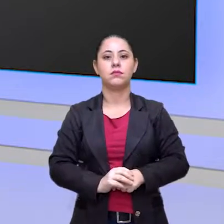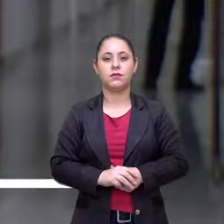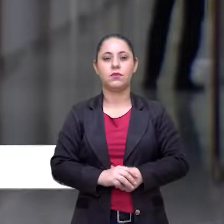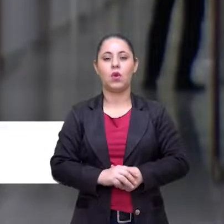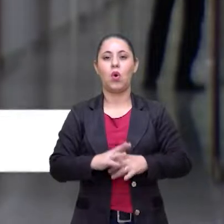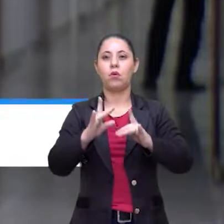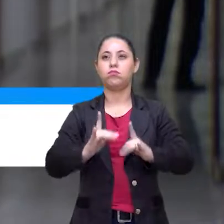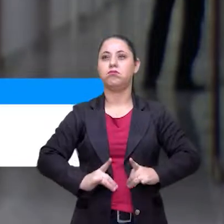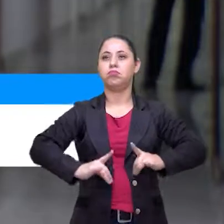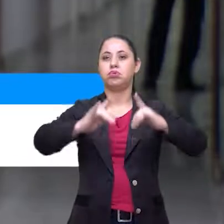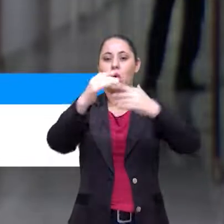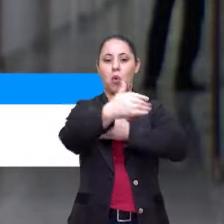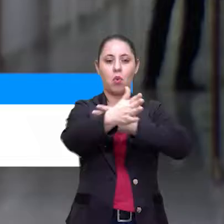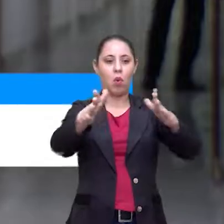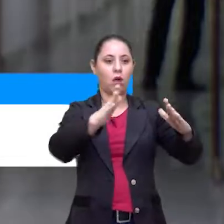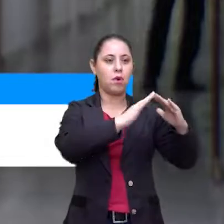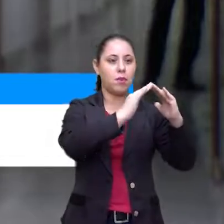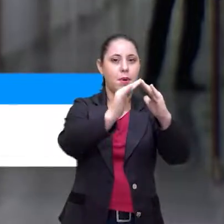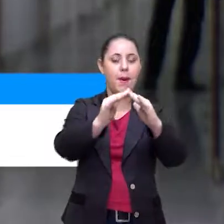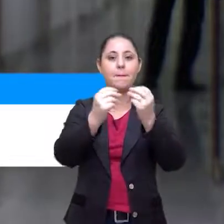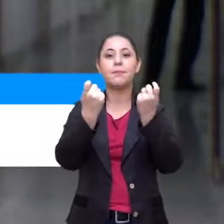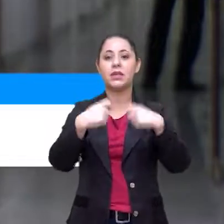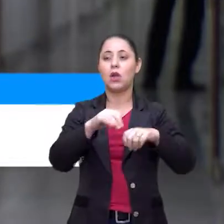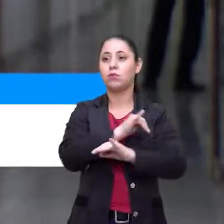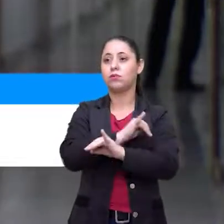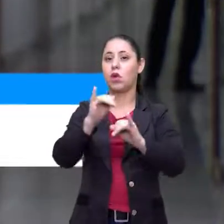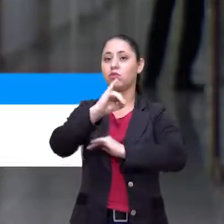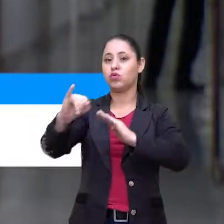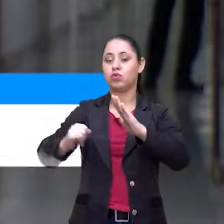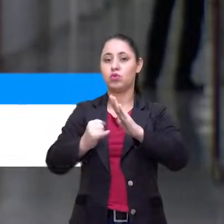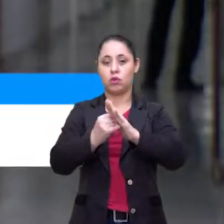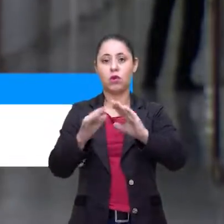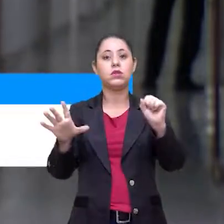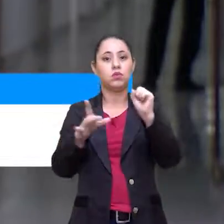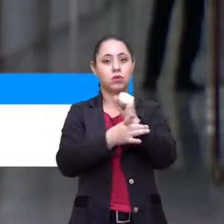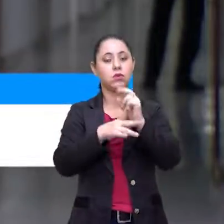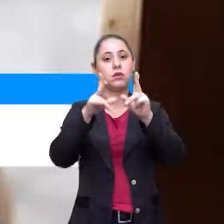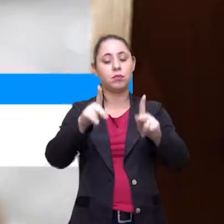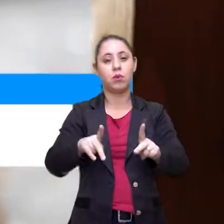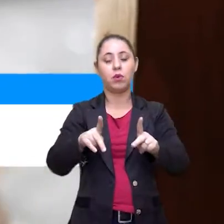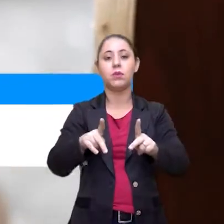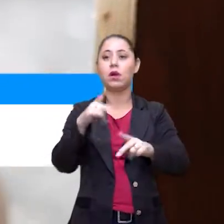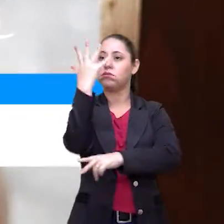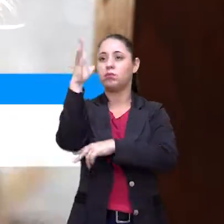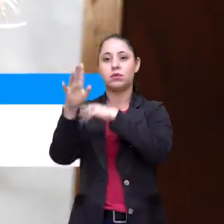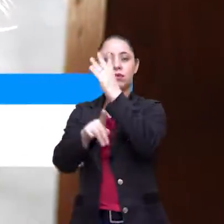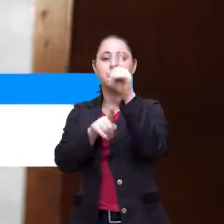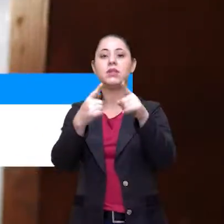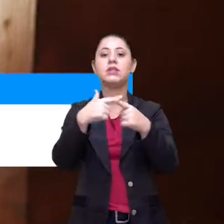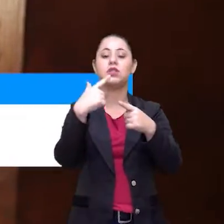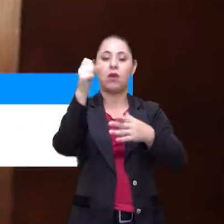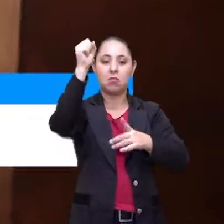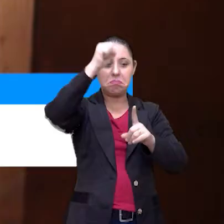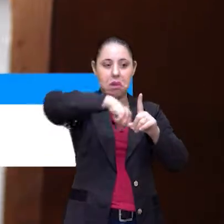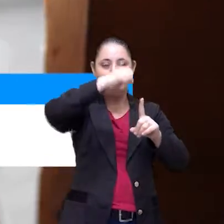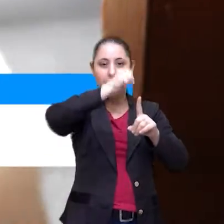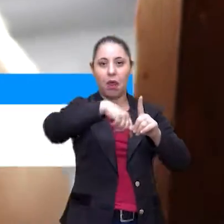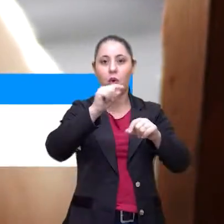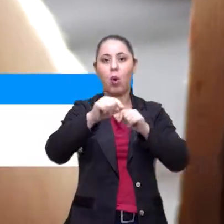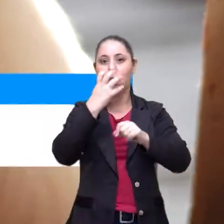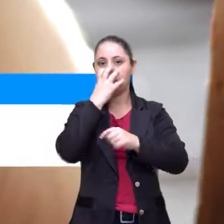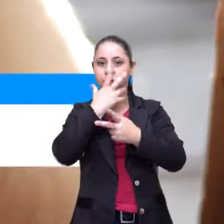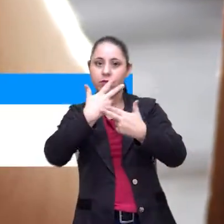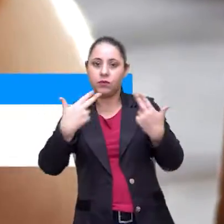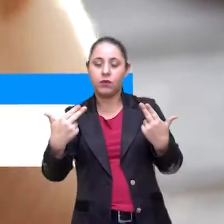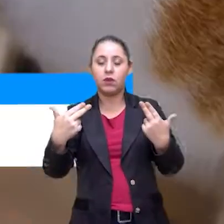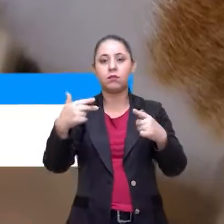Leis. Edifícios e condomínios terão que notificar a órgãos ambientais e de segurança pública caso ocorram maus tratos aos animais dentro de